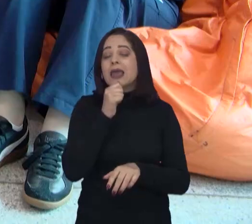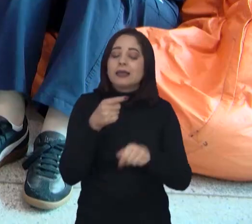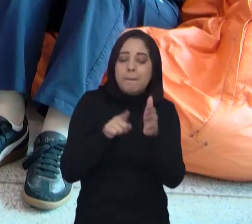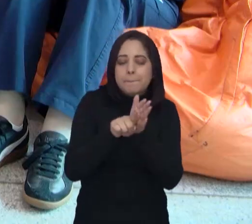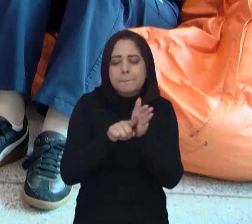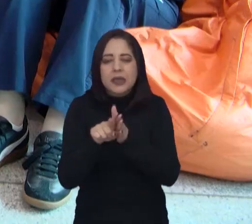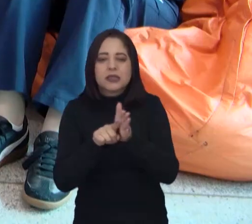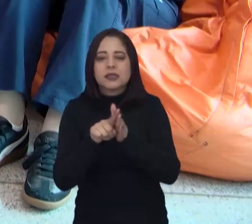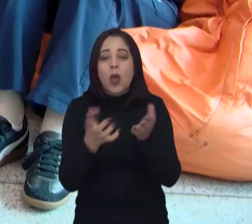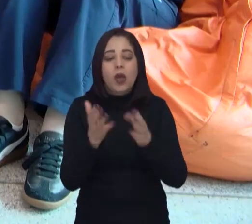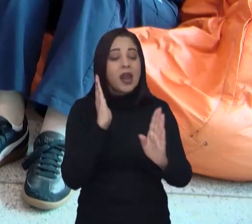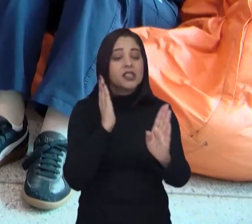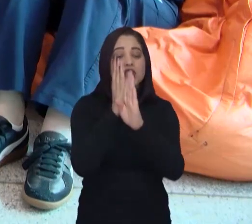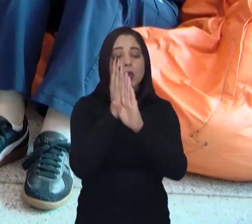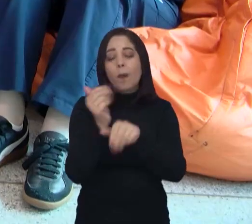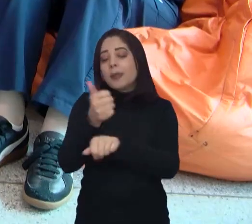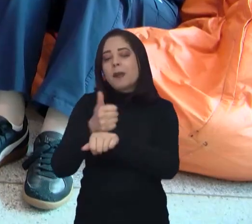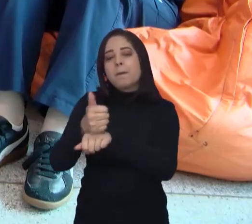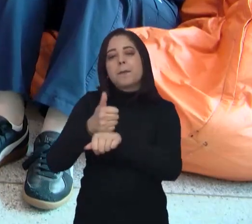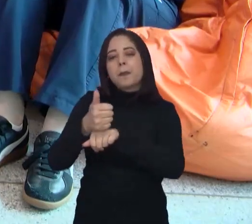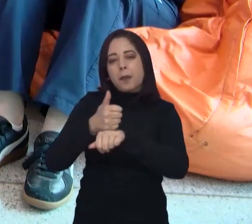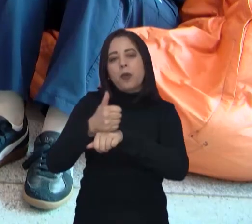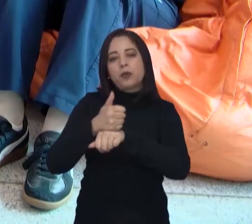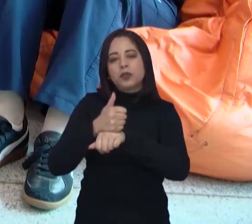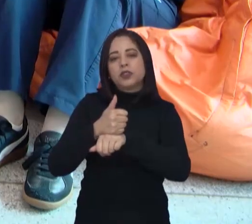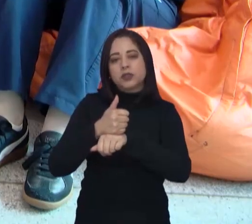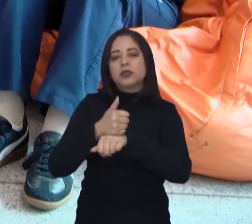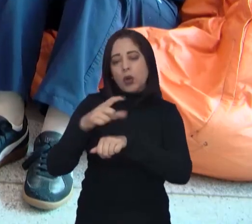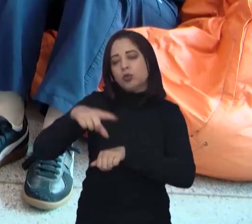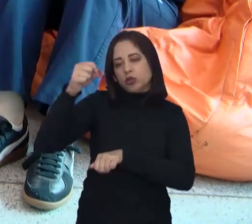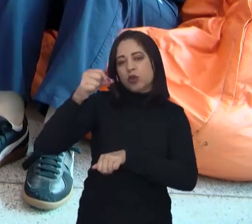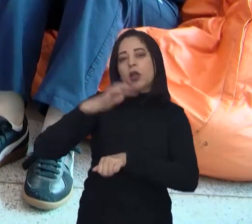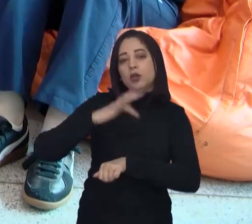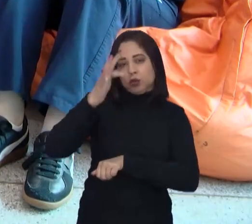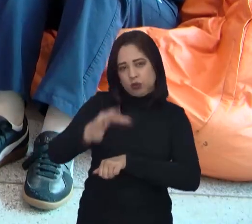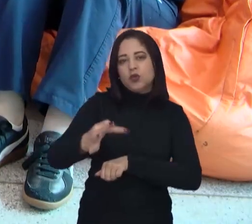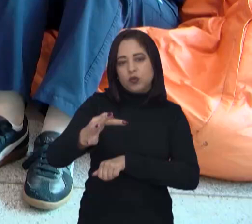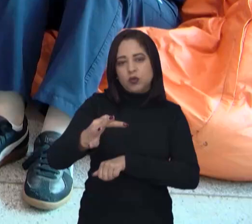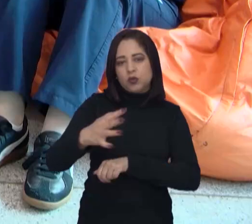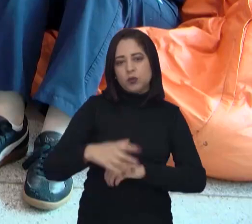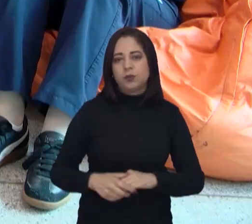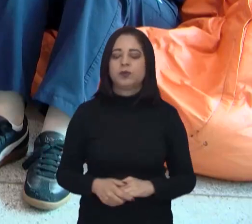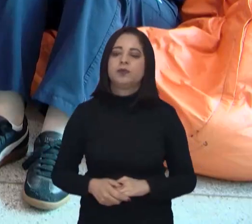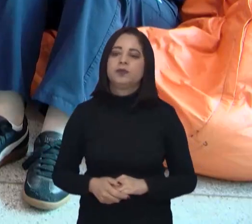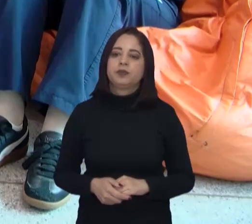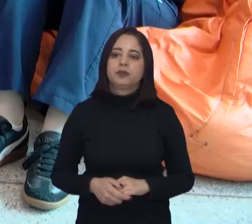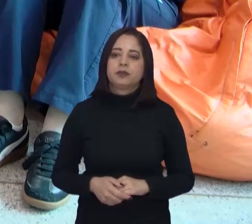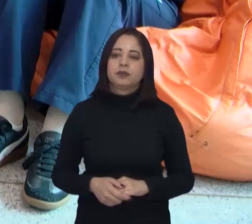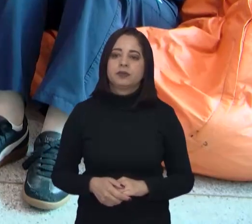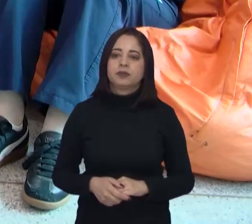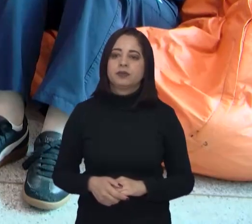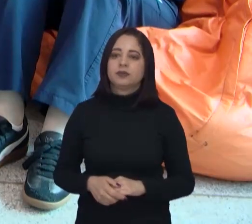descobrir uma carreira para melhorar meu crescimento pessoal e profissional também. Você?